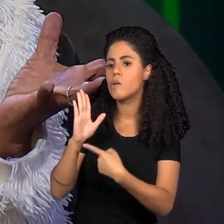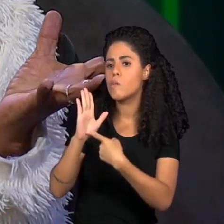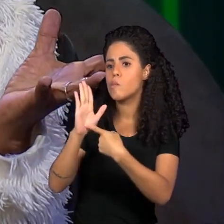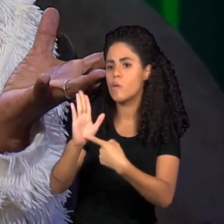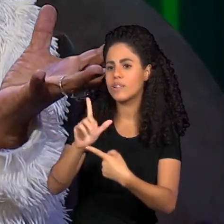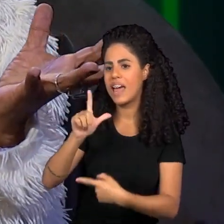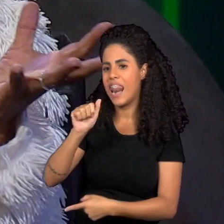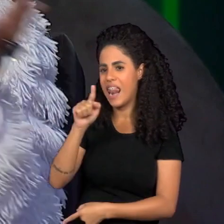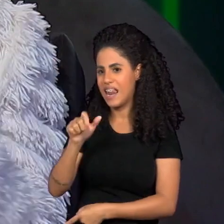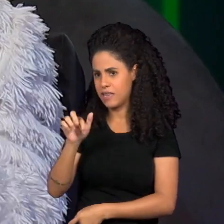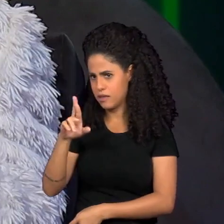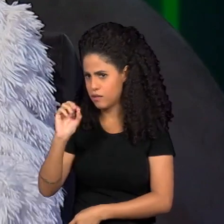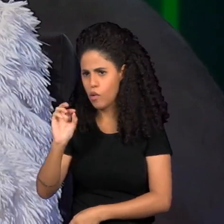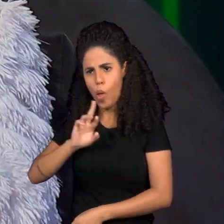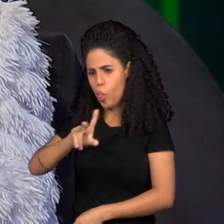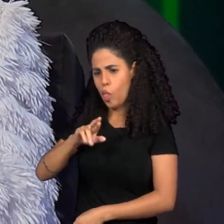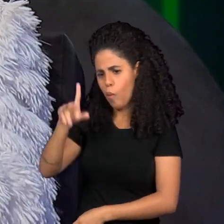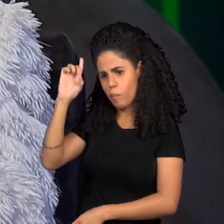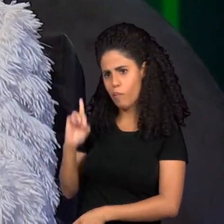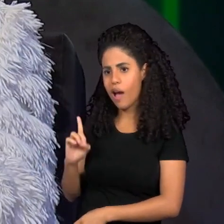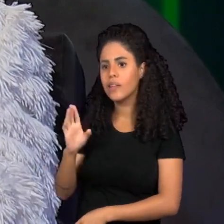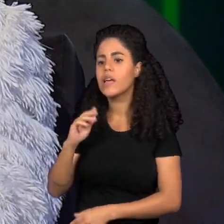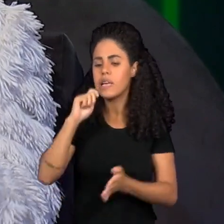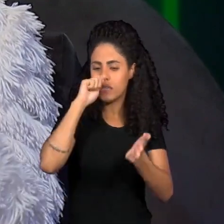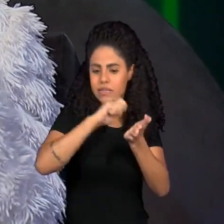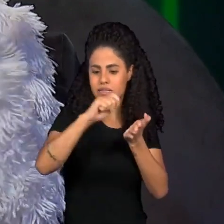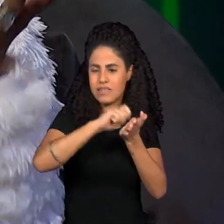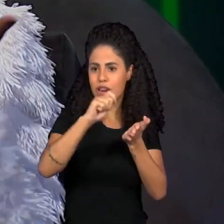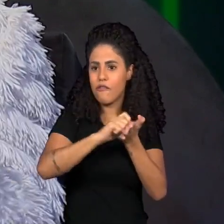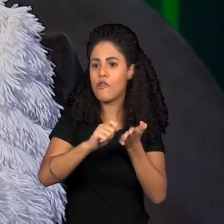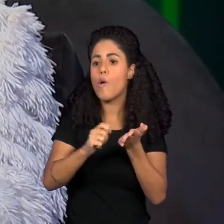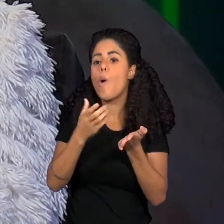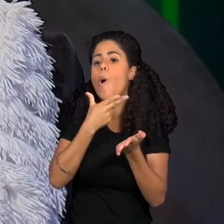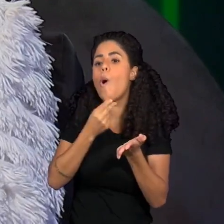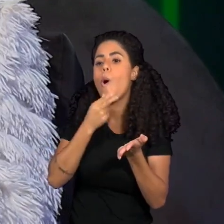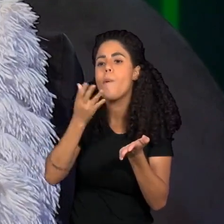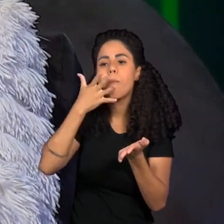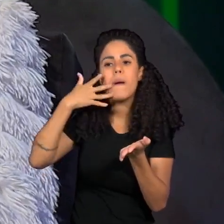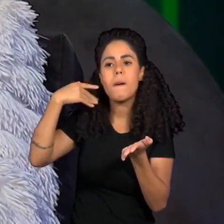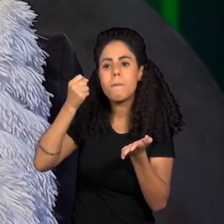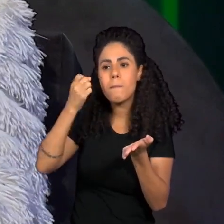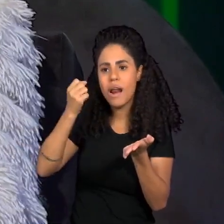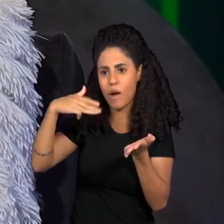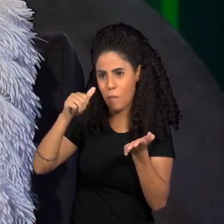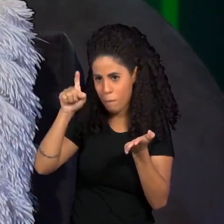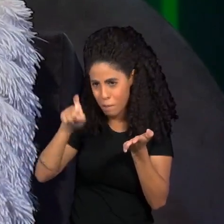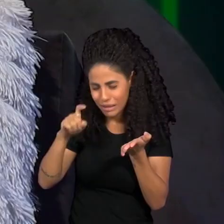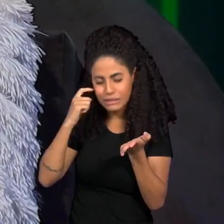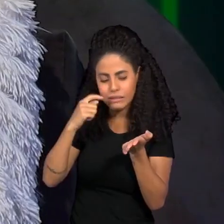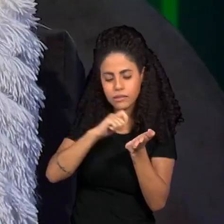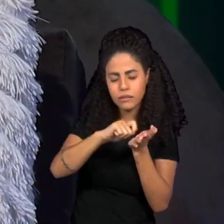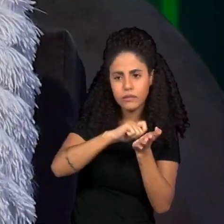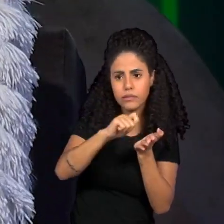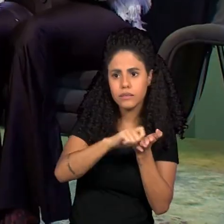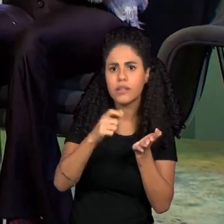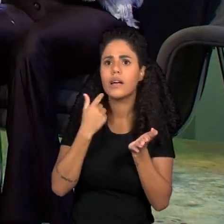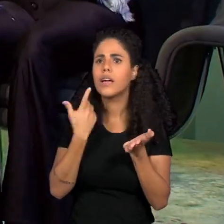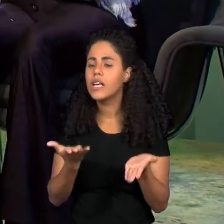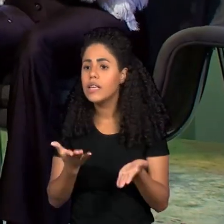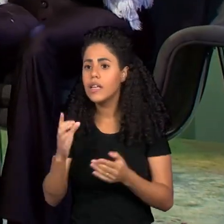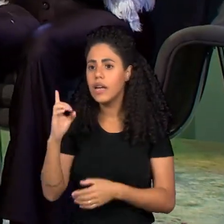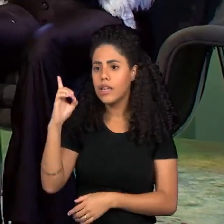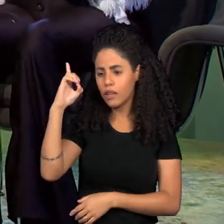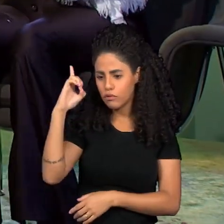Lázaro que ia fazer. Quem escreveu foi um branco, Marcos Pianges, maravilhoso. E quando botaram o Lázaro, mudou o